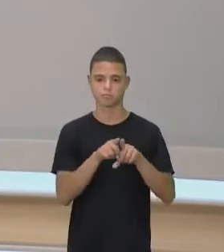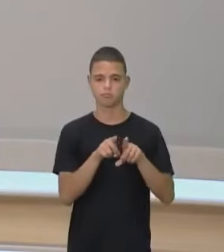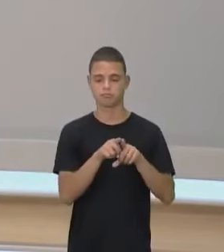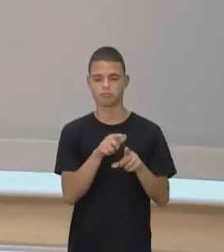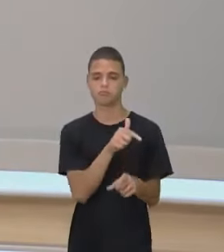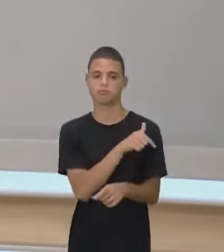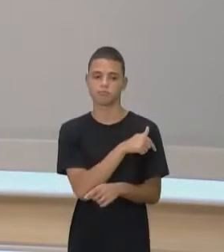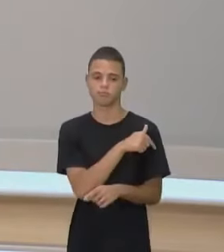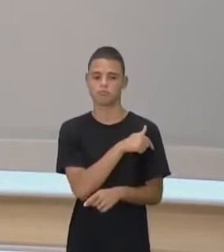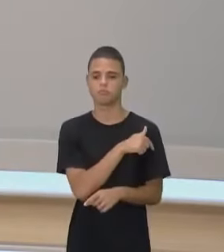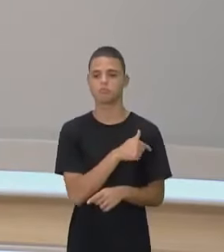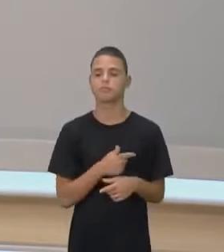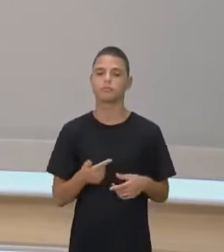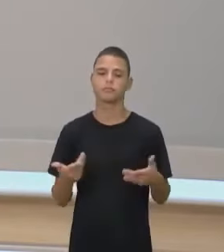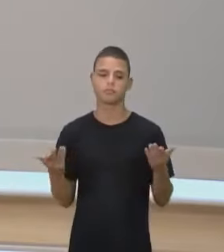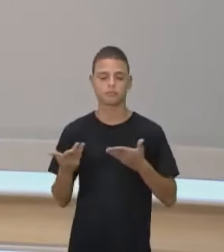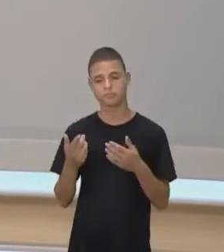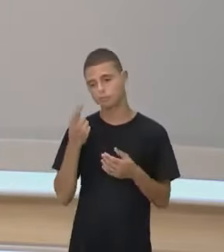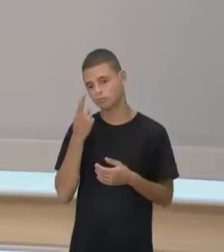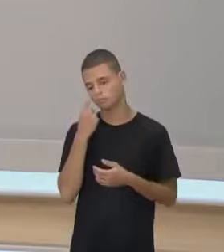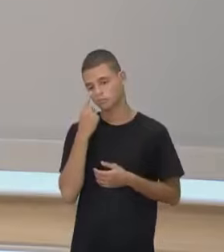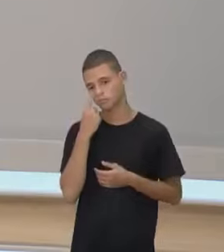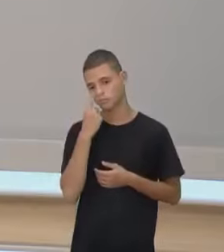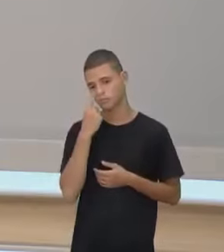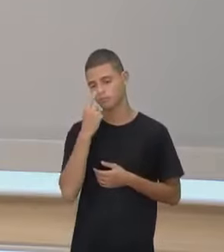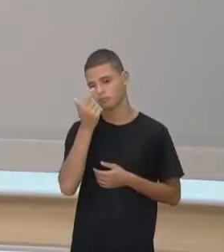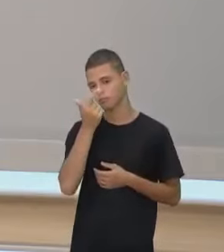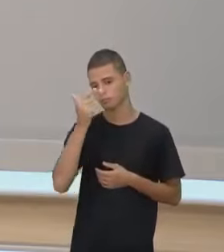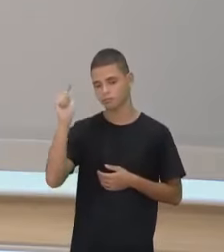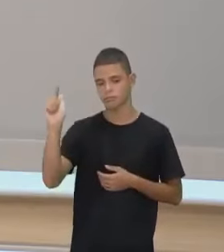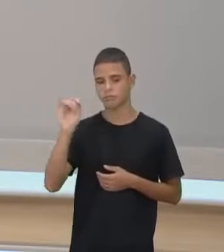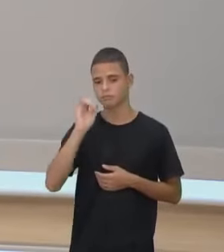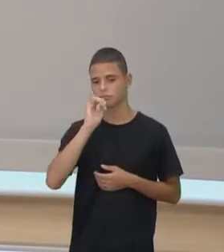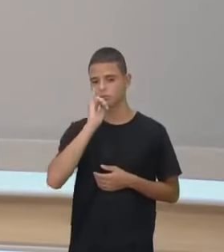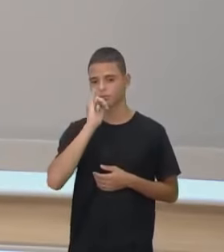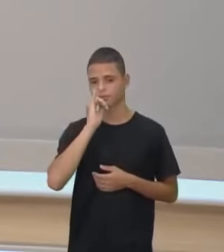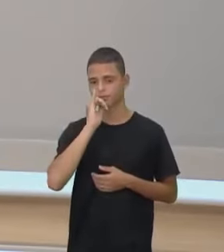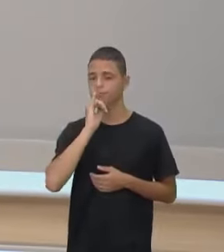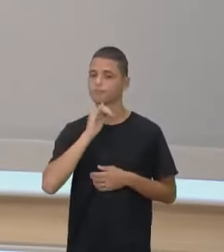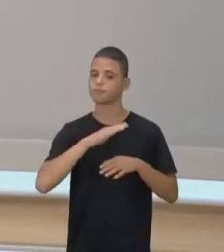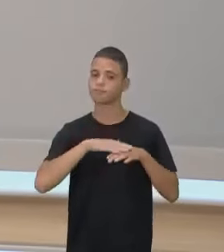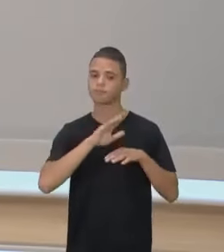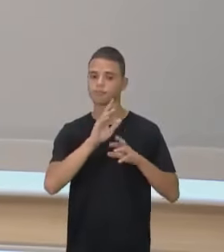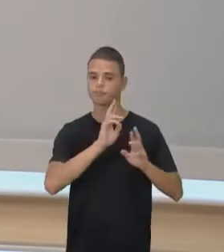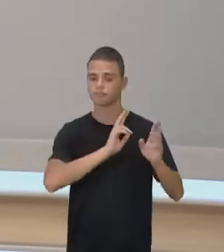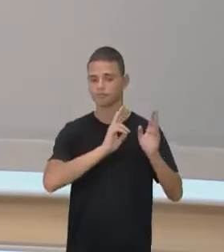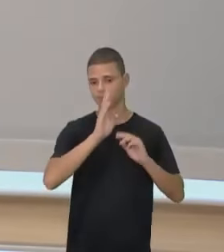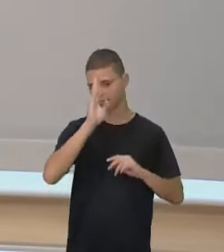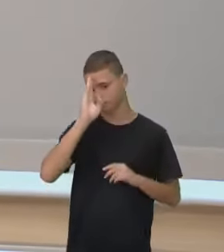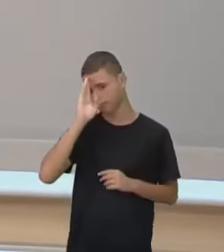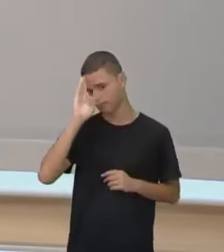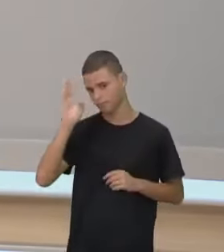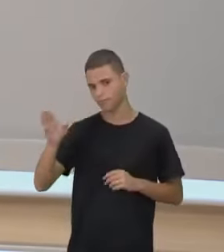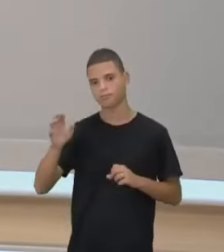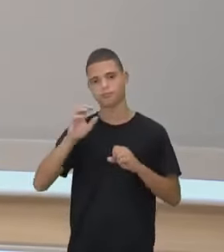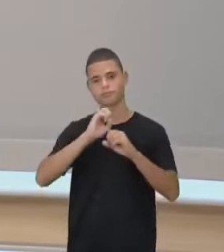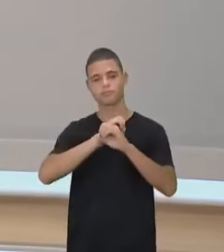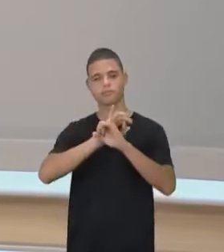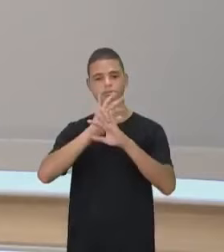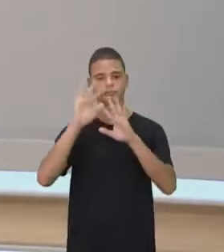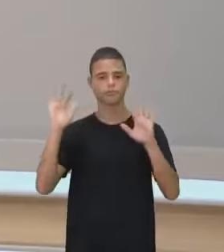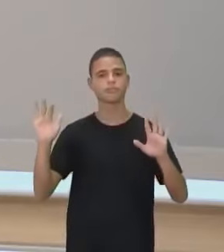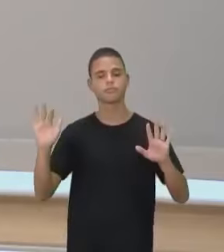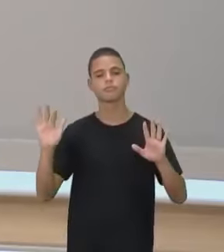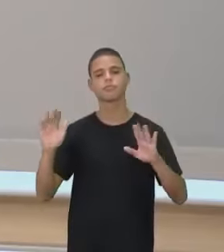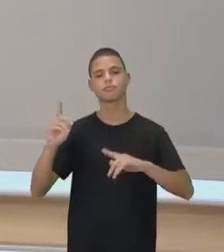7º ano. Agora a gente vai ver então um outro exemplo que está mais diretamente relacionado, digamos assim, né,